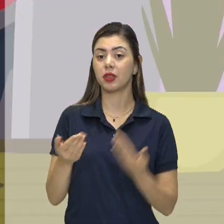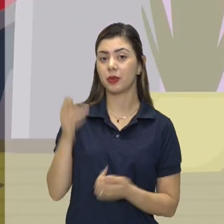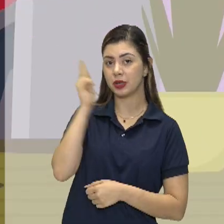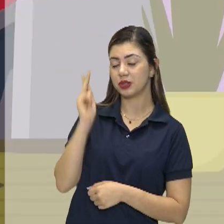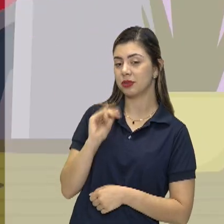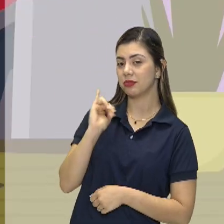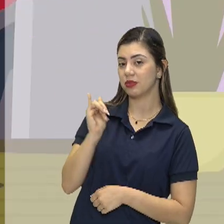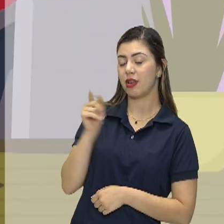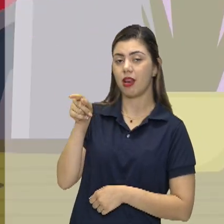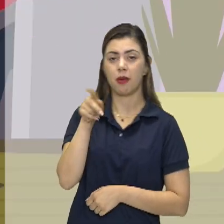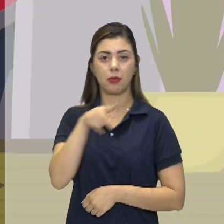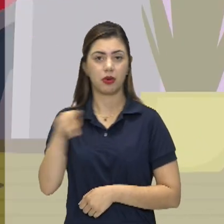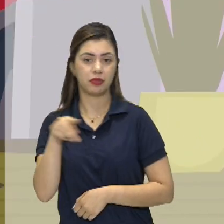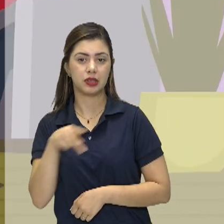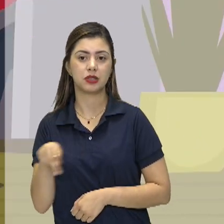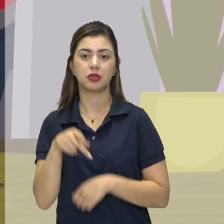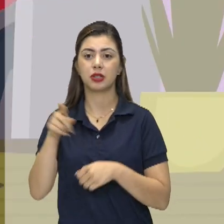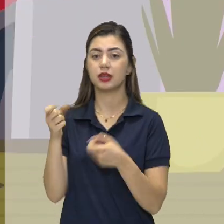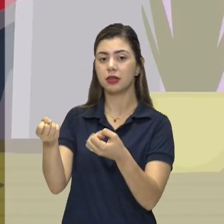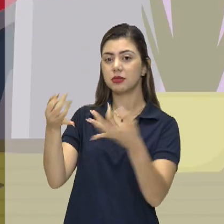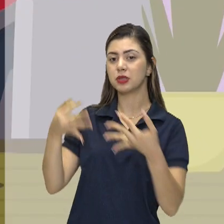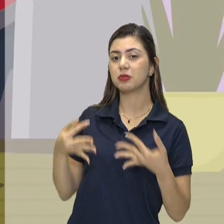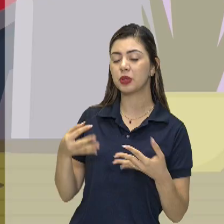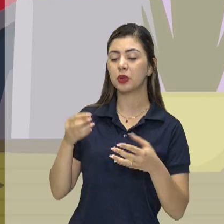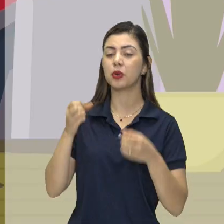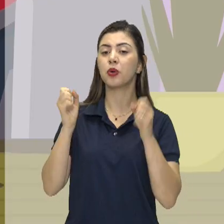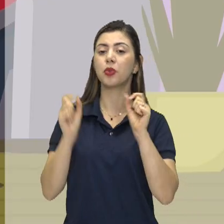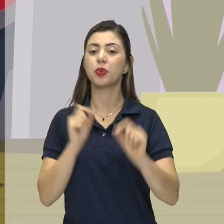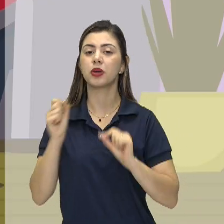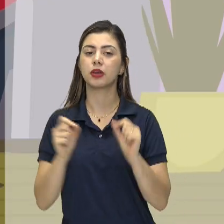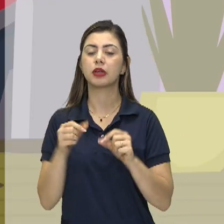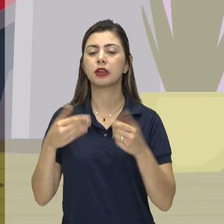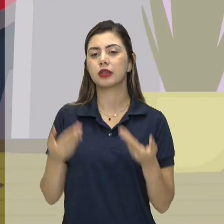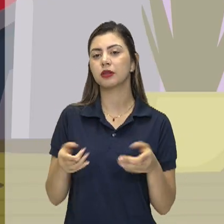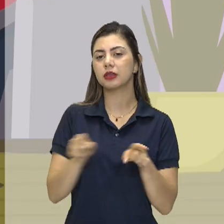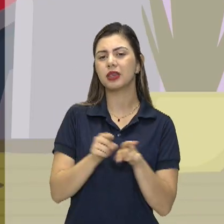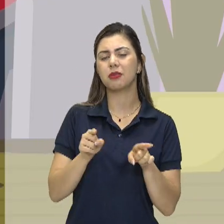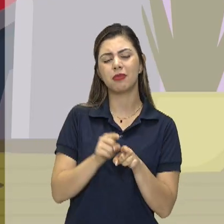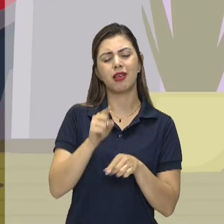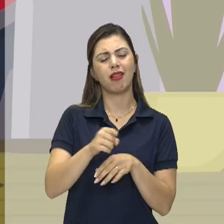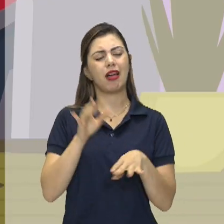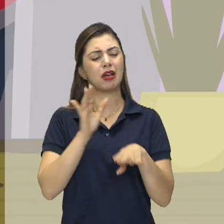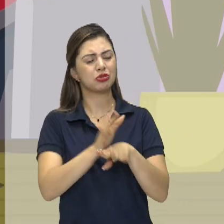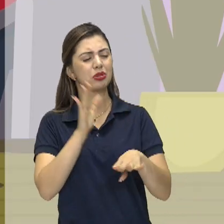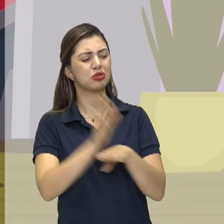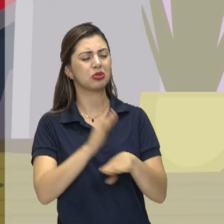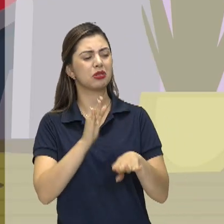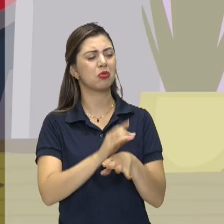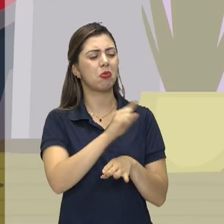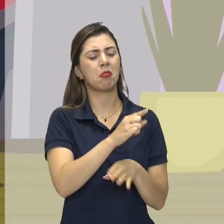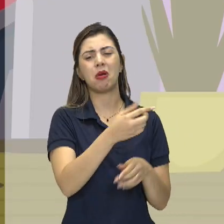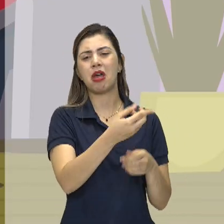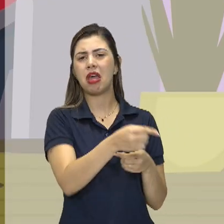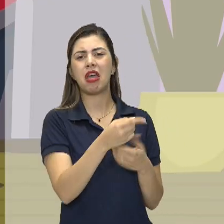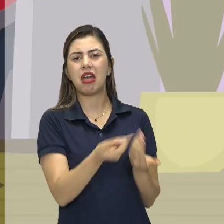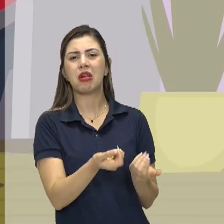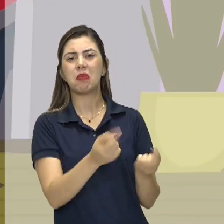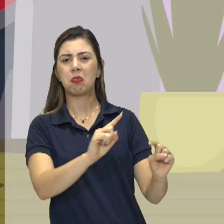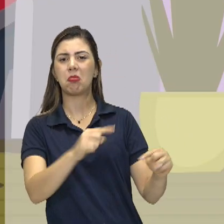de melancolia que me disse abanando a cabeça: também eu tenho servido de agulha a muita linha ordinária.